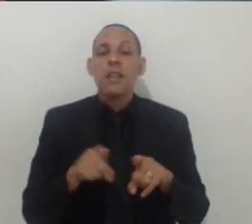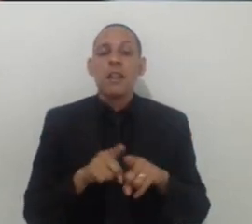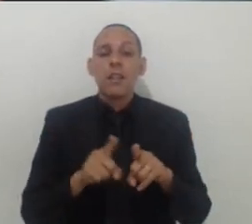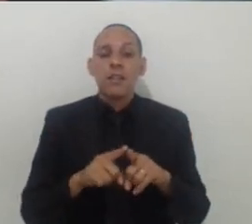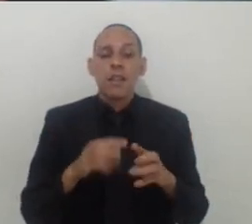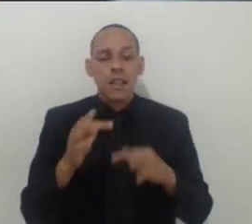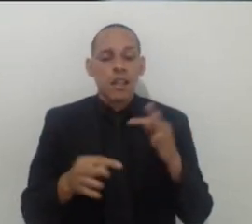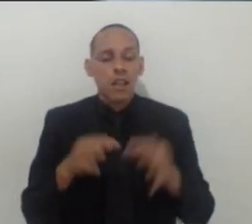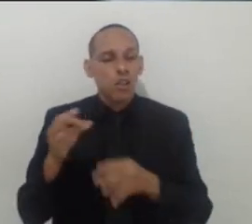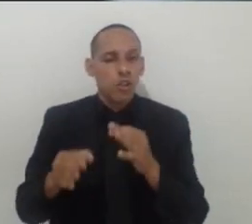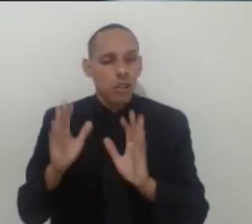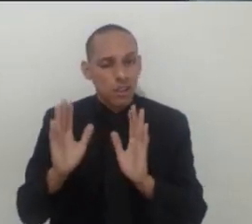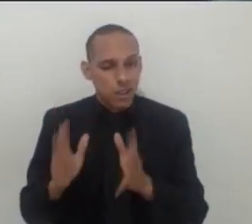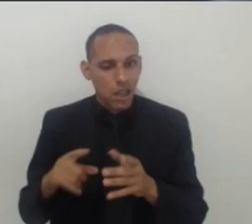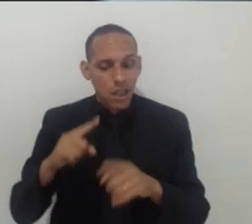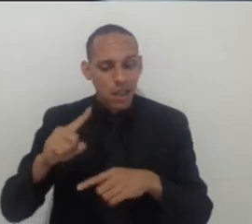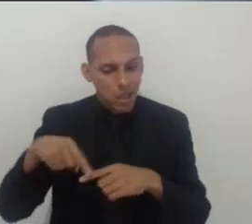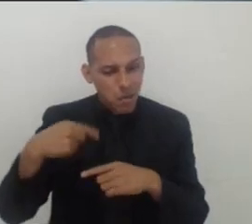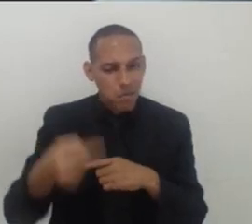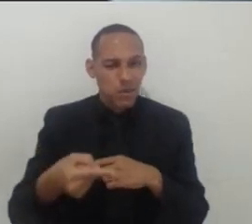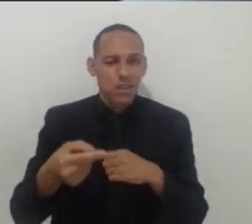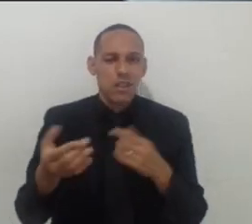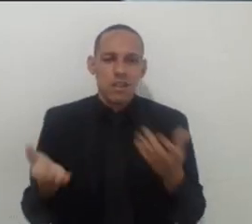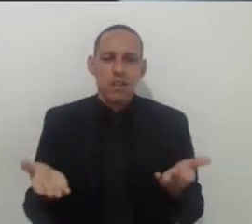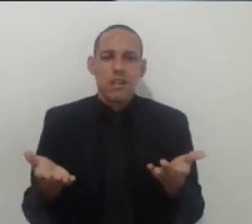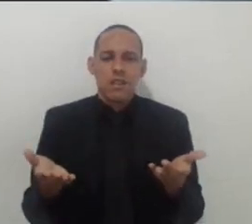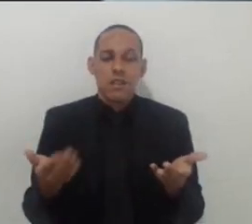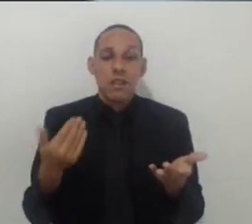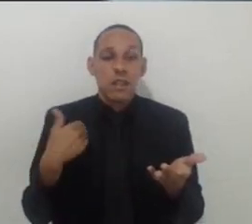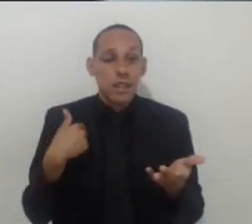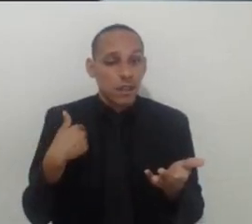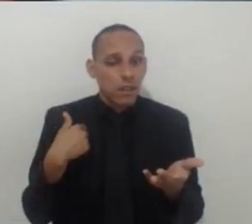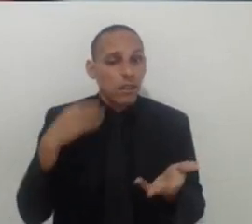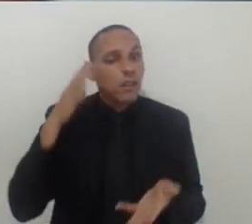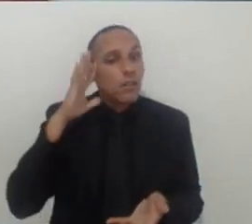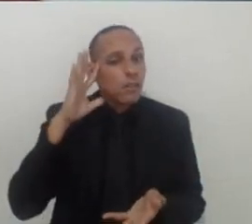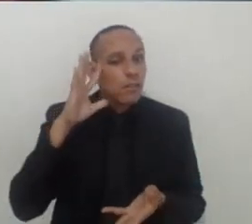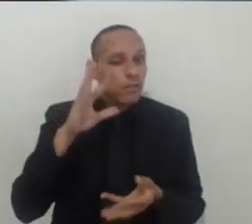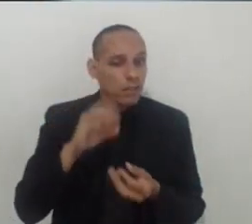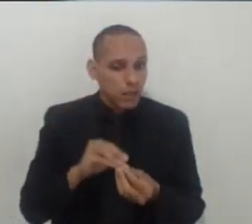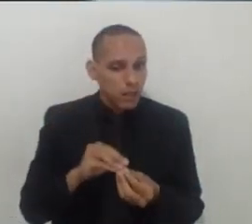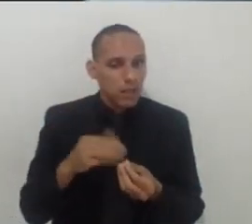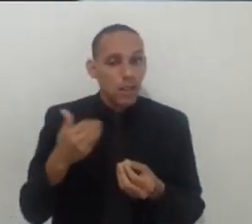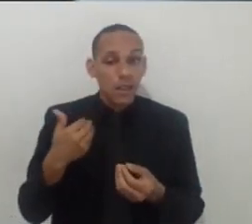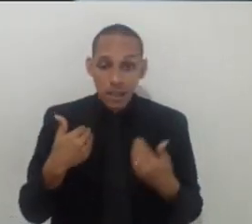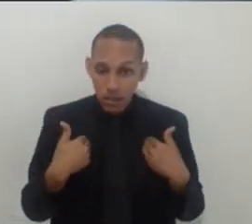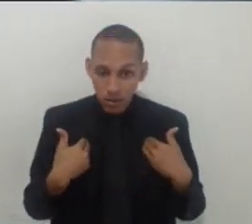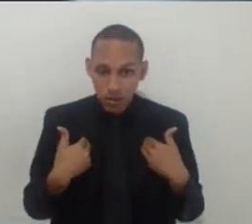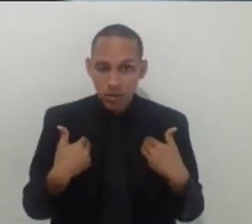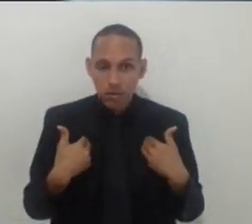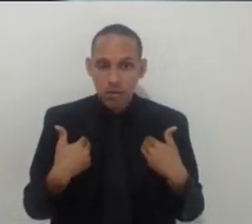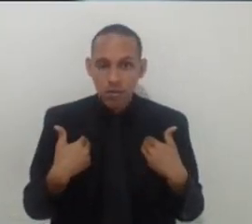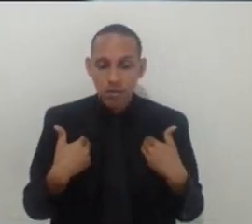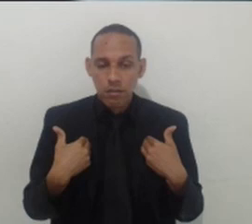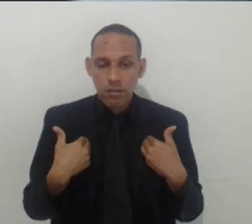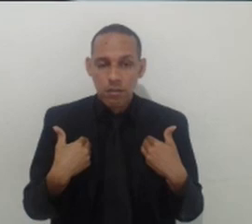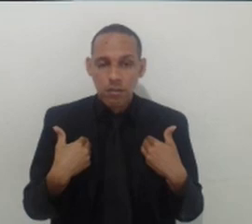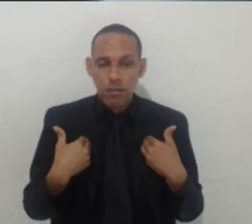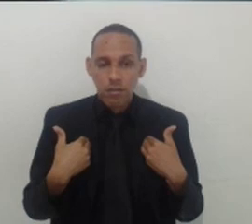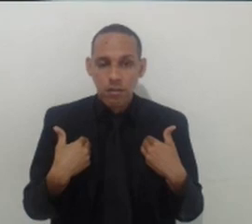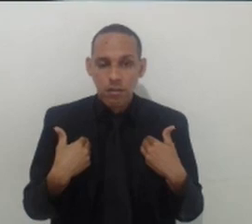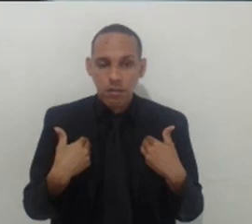vamos ter isso aí. Então, minha compreensão é de que eu não posso fazer